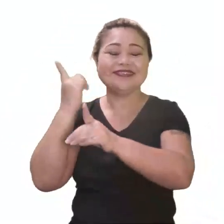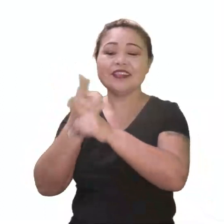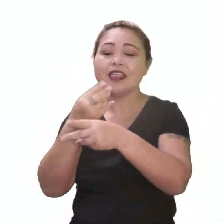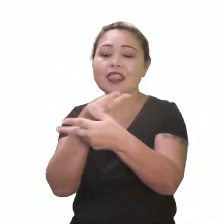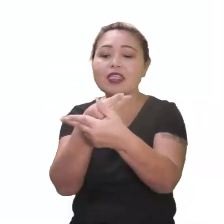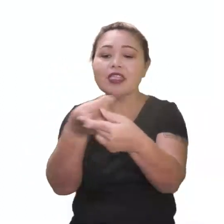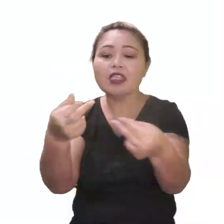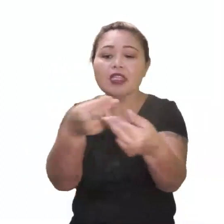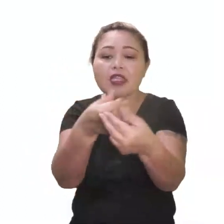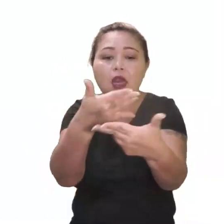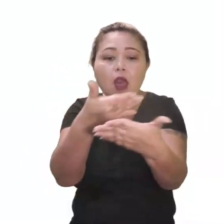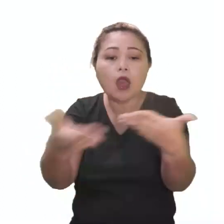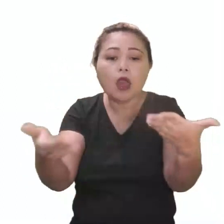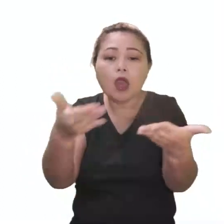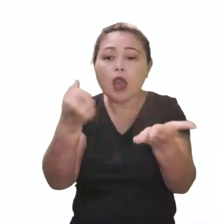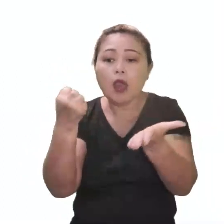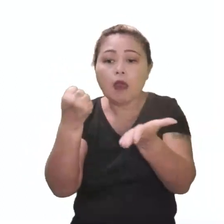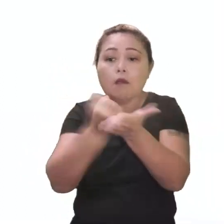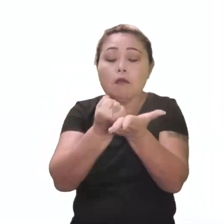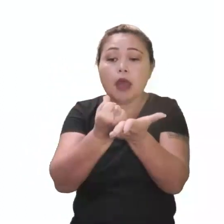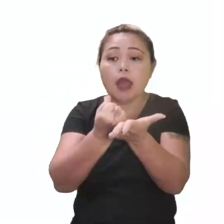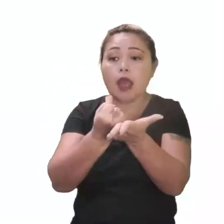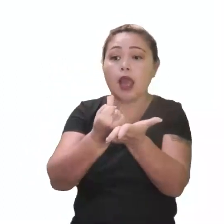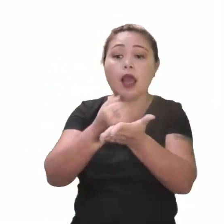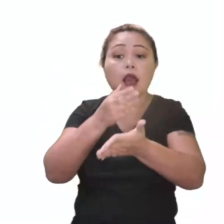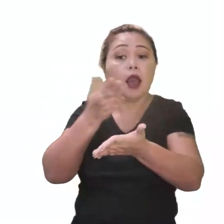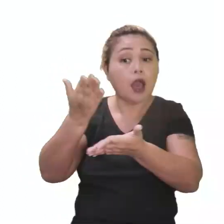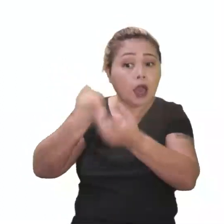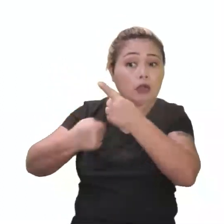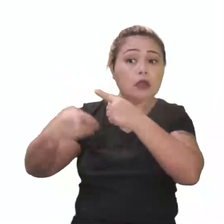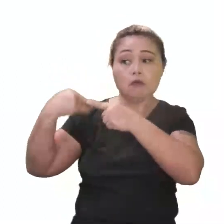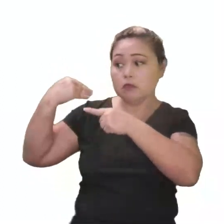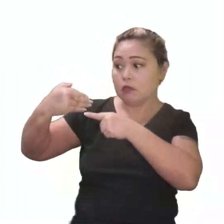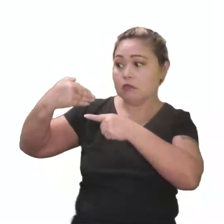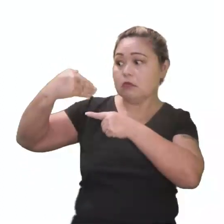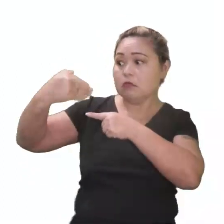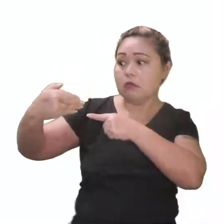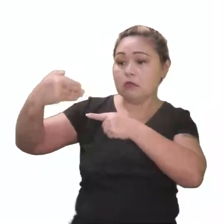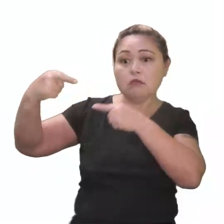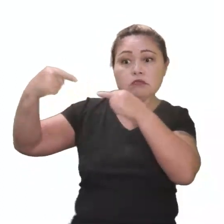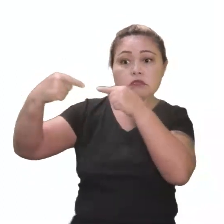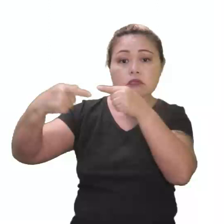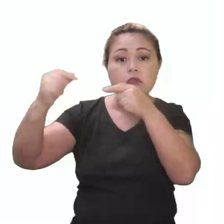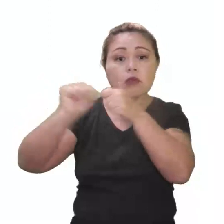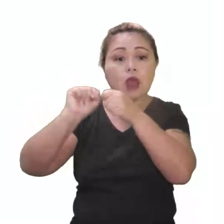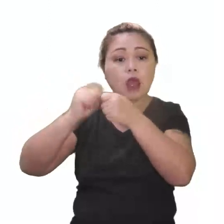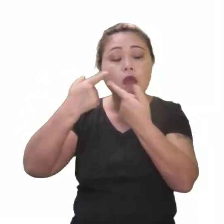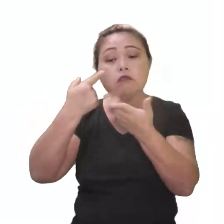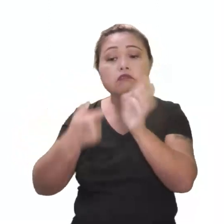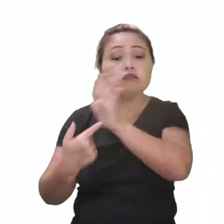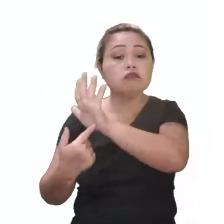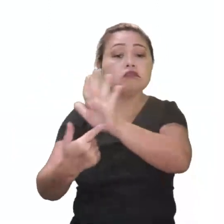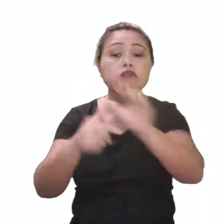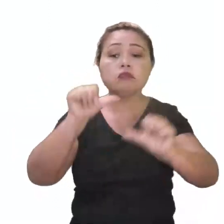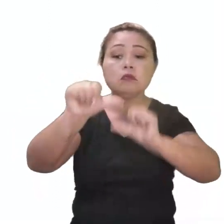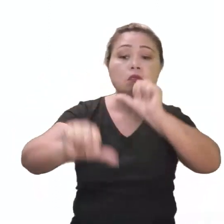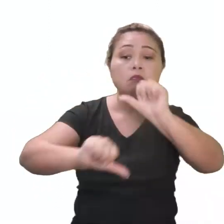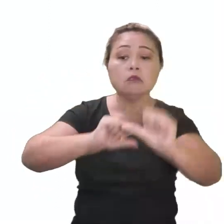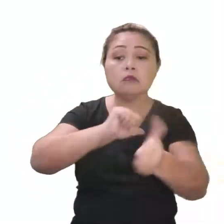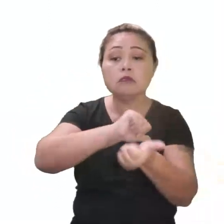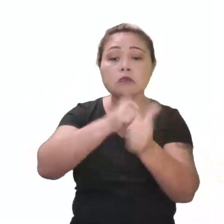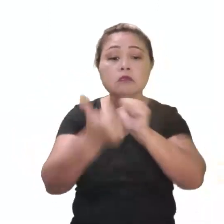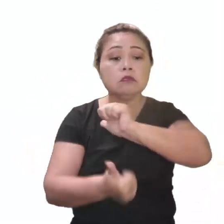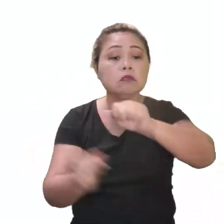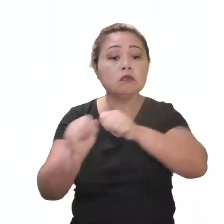Identificada por vestígios que marcaram determinada época, revelando as transformações que ocorreram nos seres vivos e no próprio planeta.